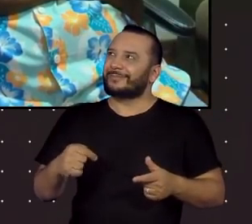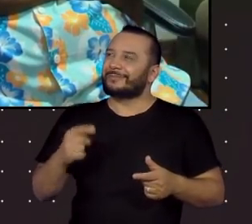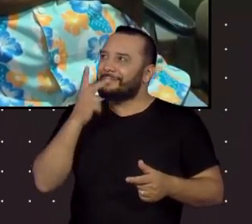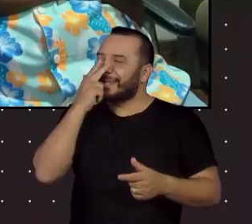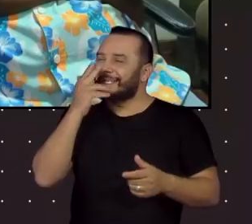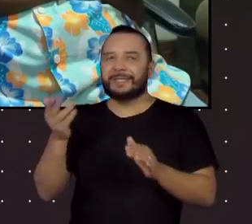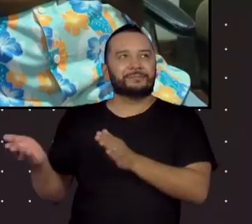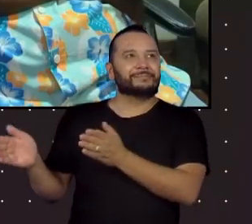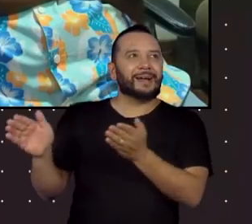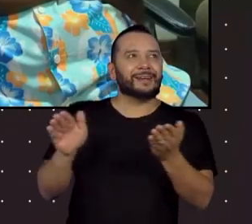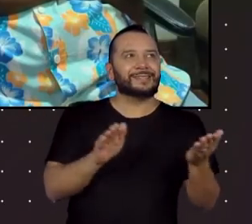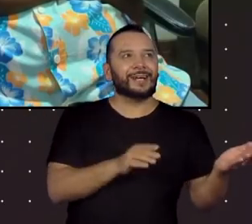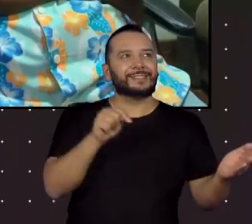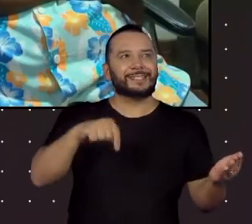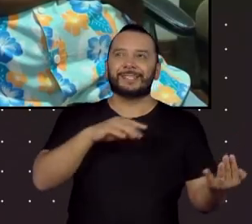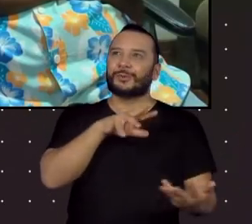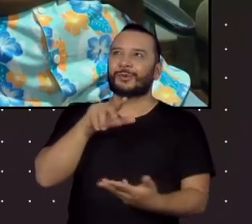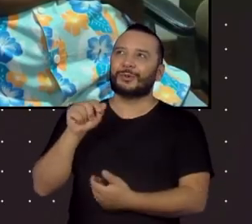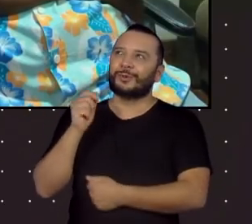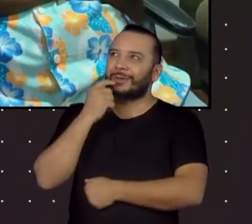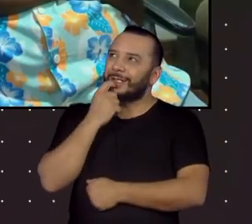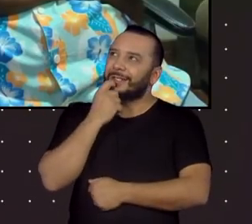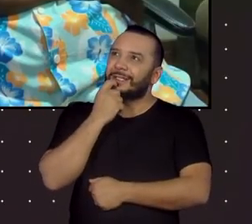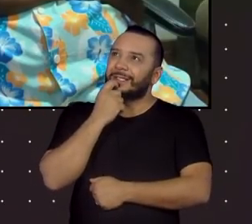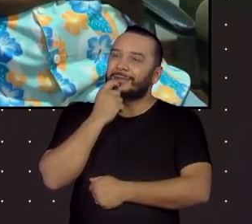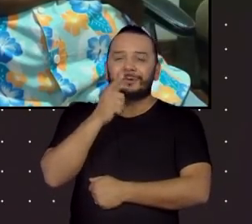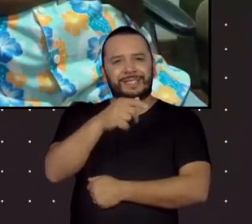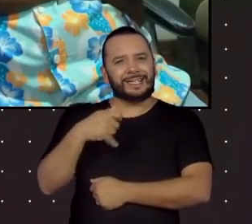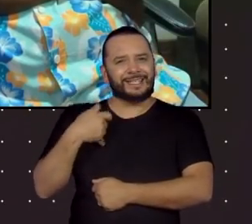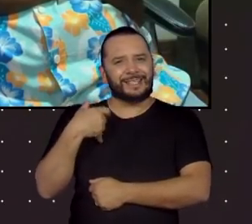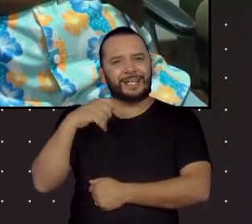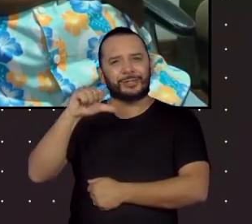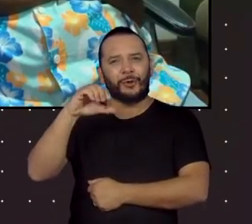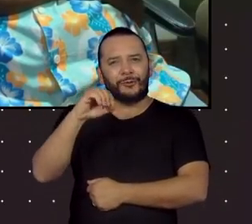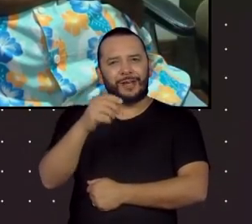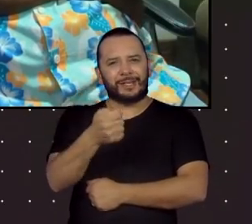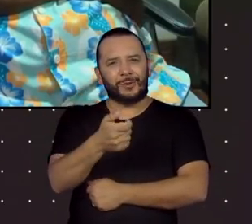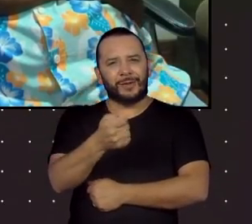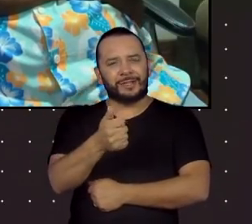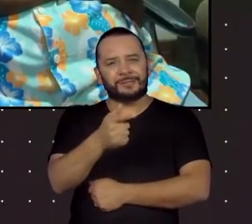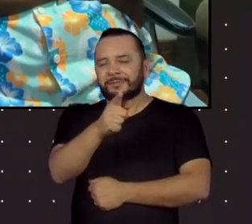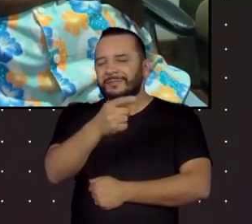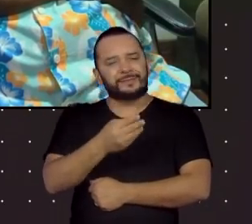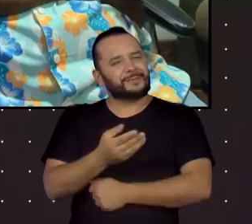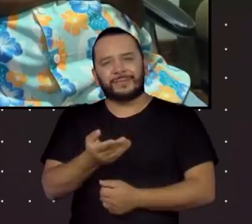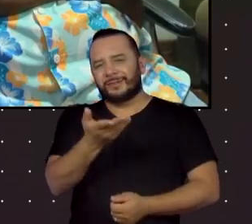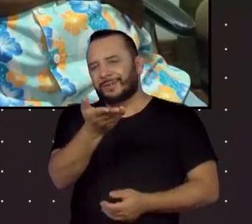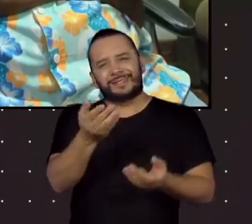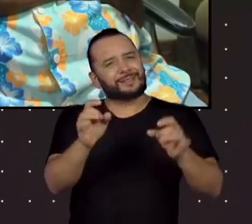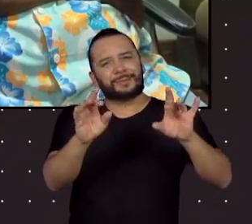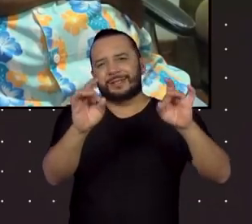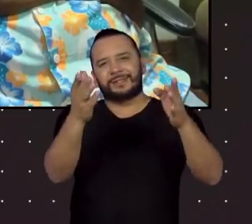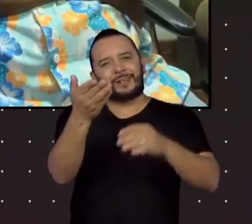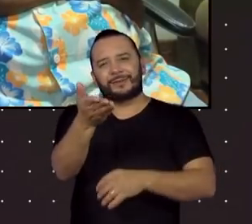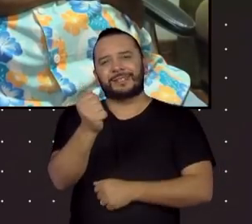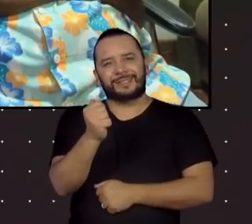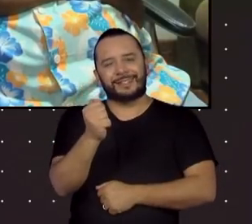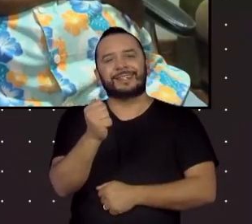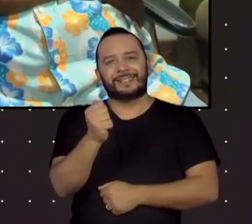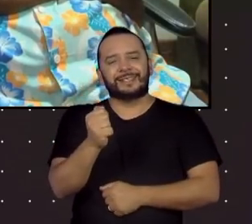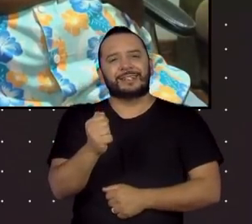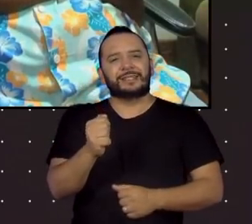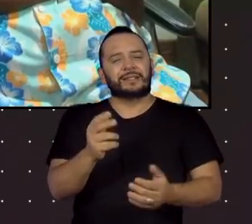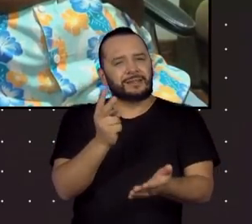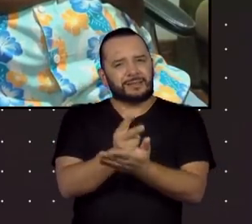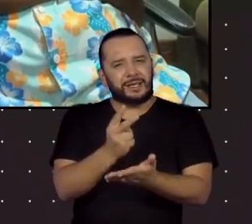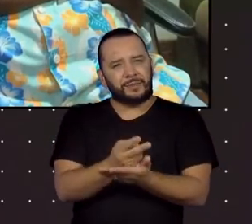seus 91 anos, a vida te contempla. E seja sempre assim como você é, querido. Uma pessoa leal,